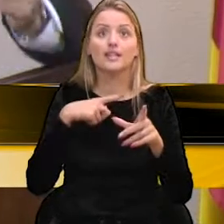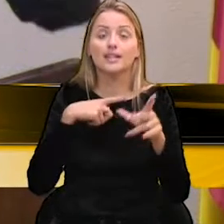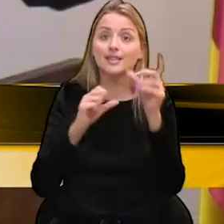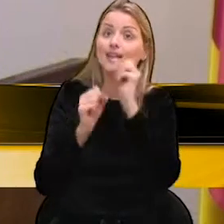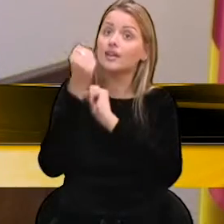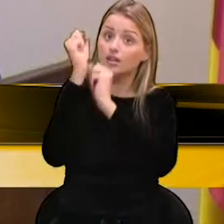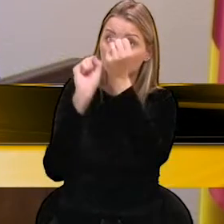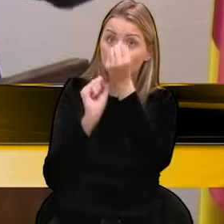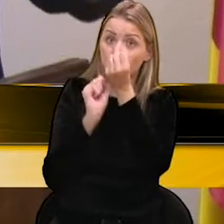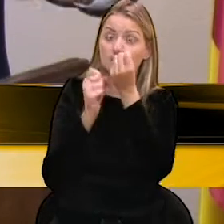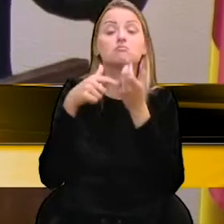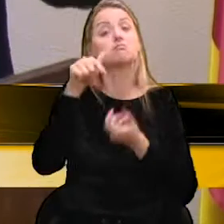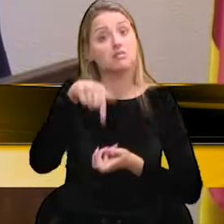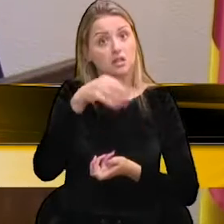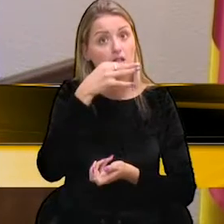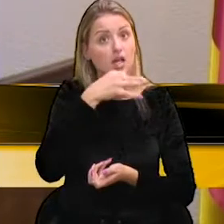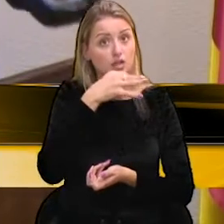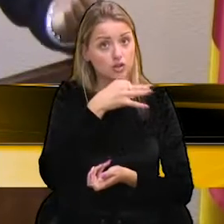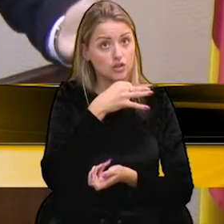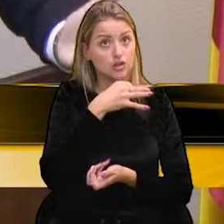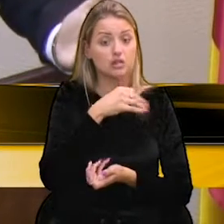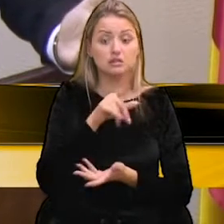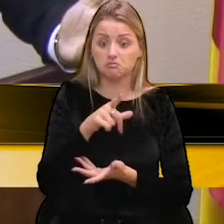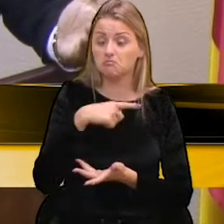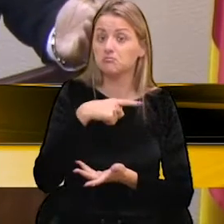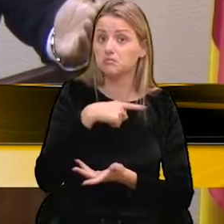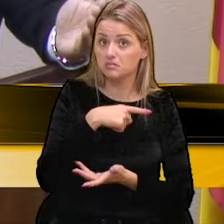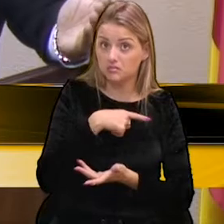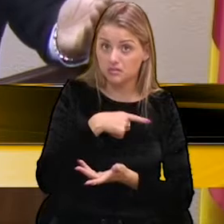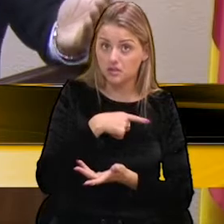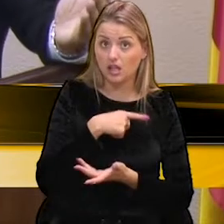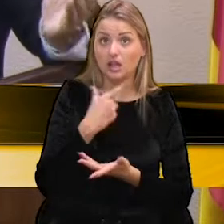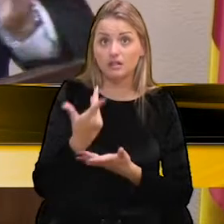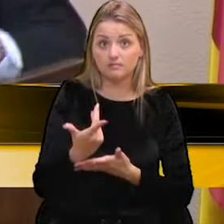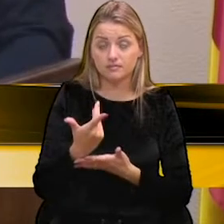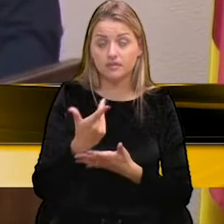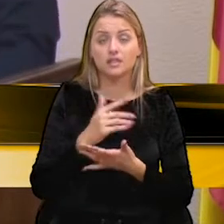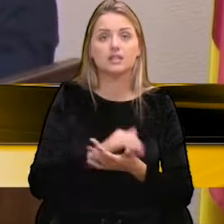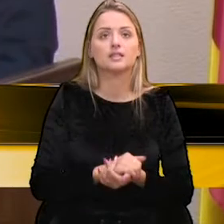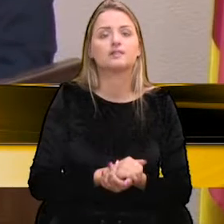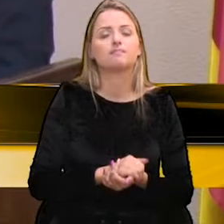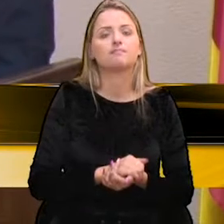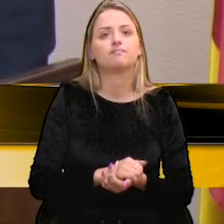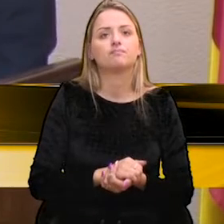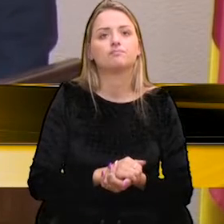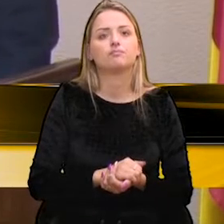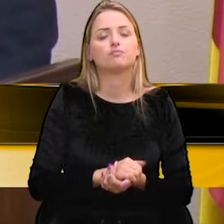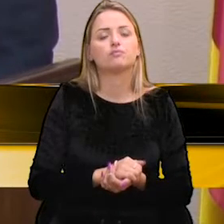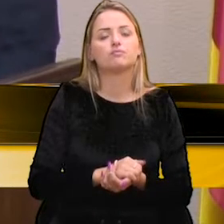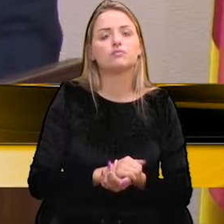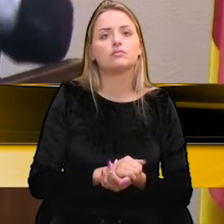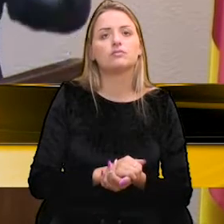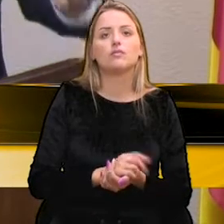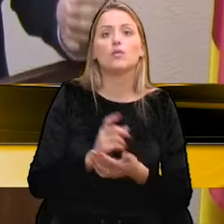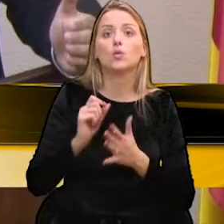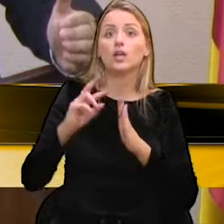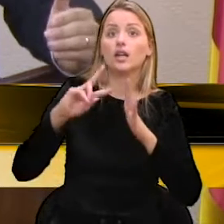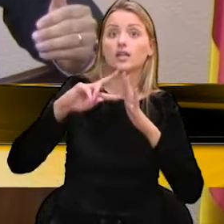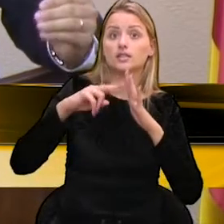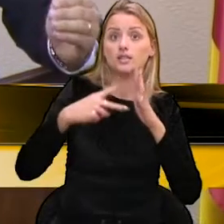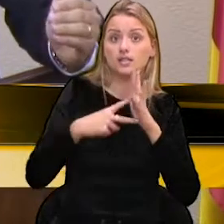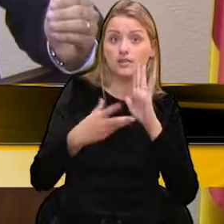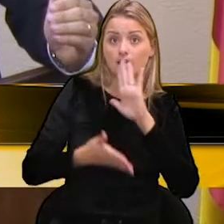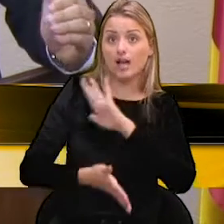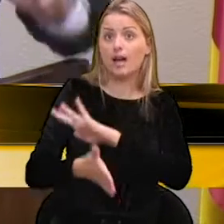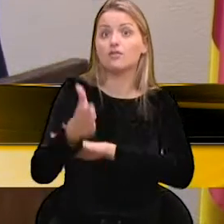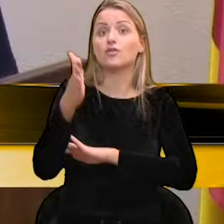E Caxias e a região é um local deste gênero. É aquele que é motivo, né, da viagem, é